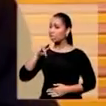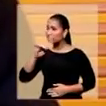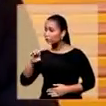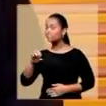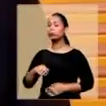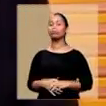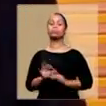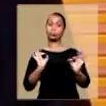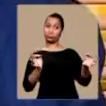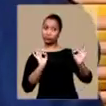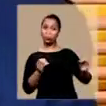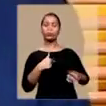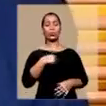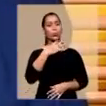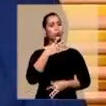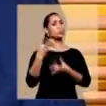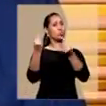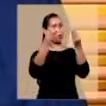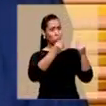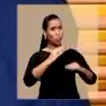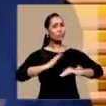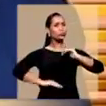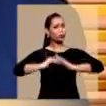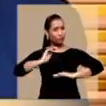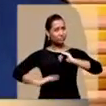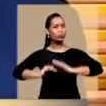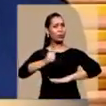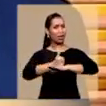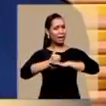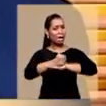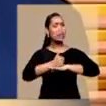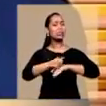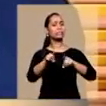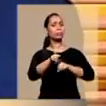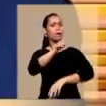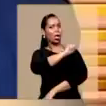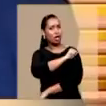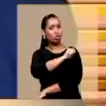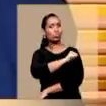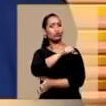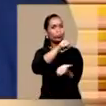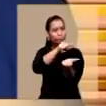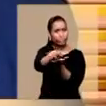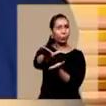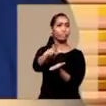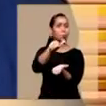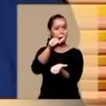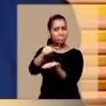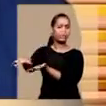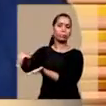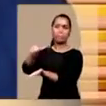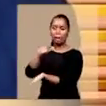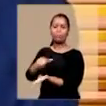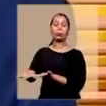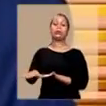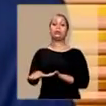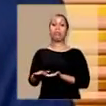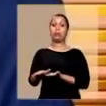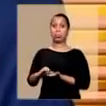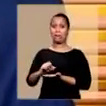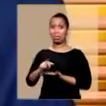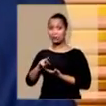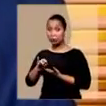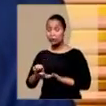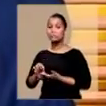si? Sim, com certeza, né? Eu conheço muitos profissionais, inclusive alunos, né, que foram demitidos, foram mandados embora na época